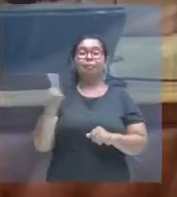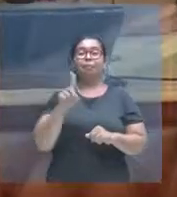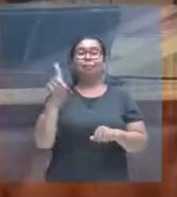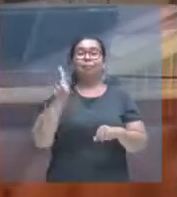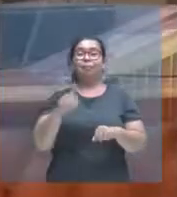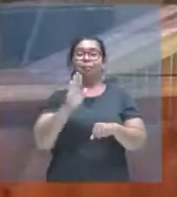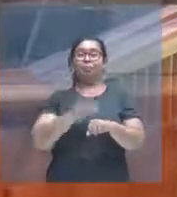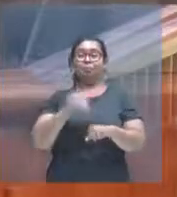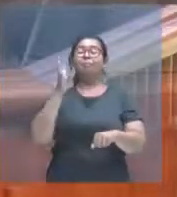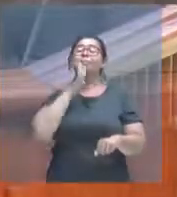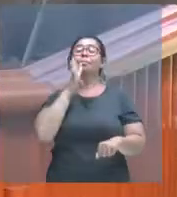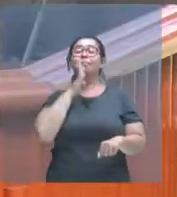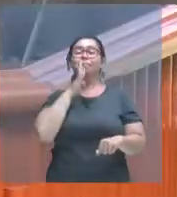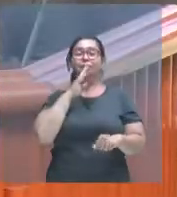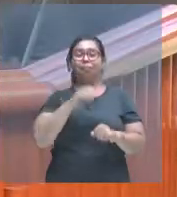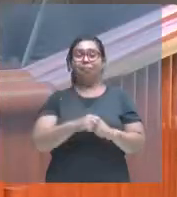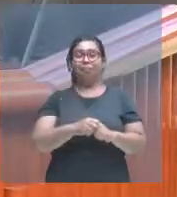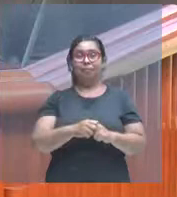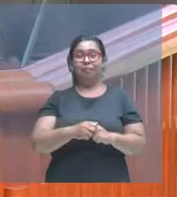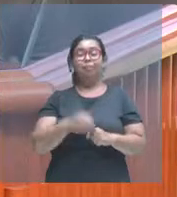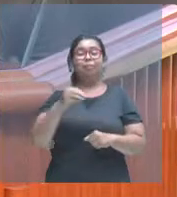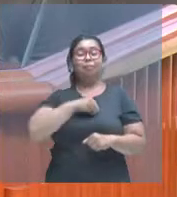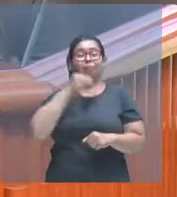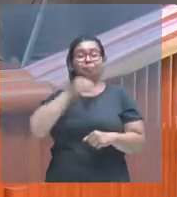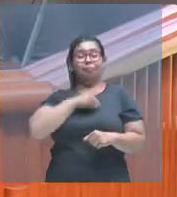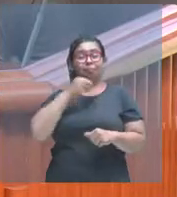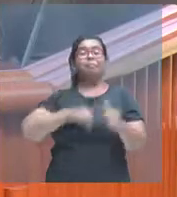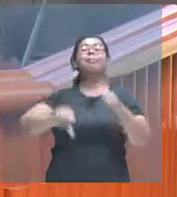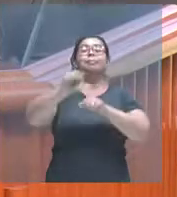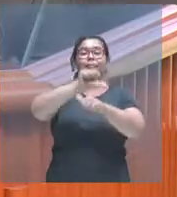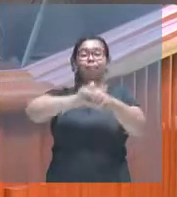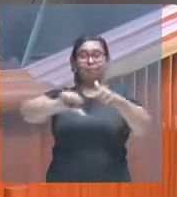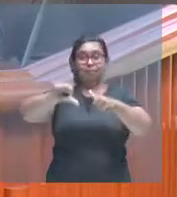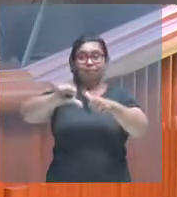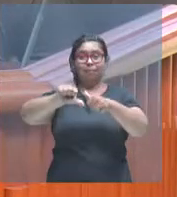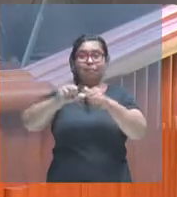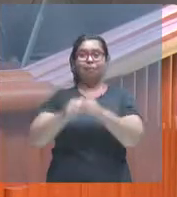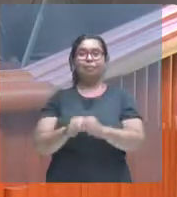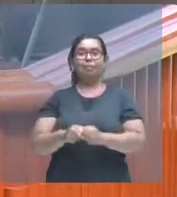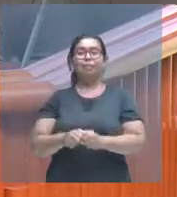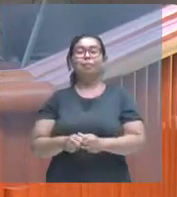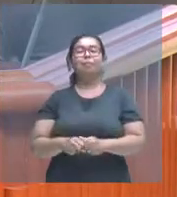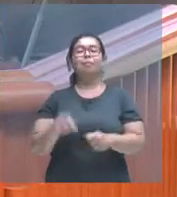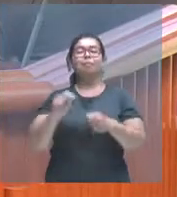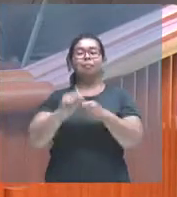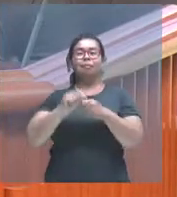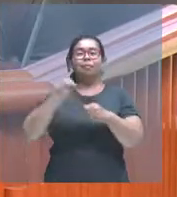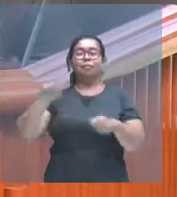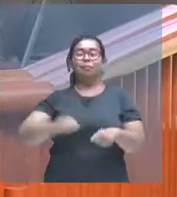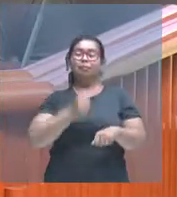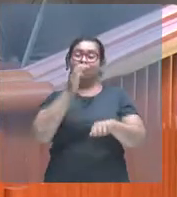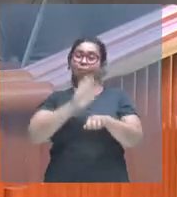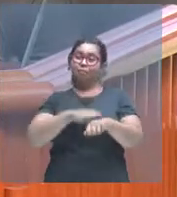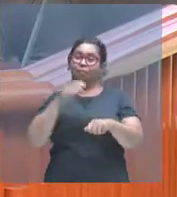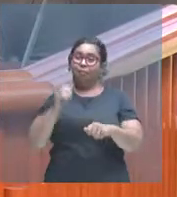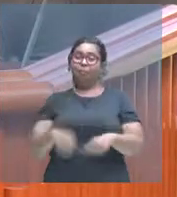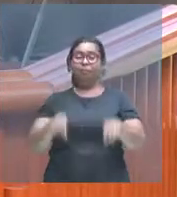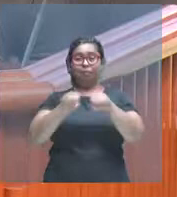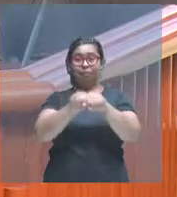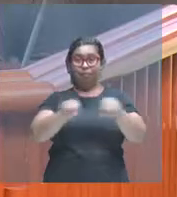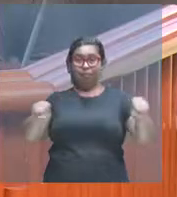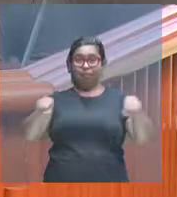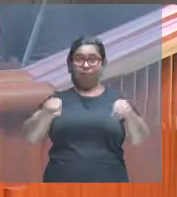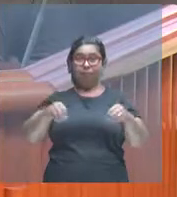do que um reconhecimento de uma trajetória de vida digna que enobrece ainda mais este diploma de cidadão